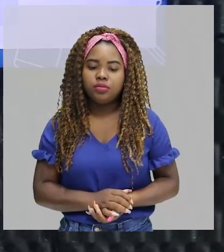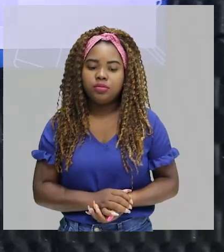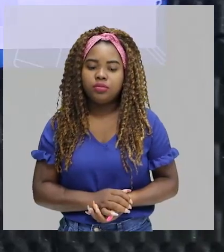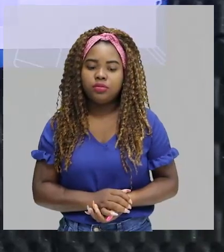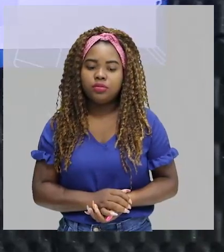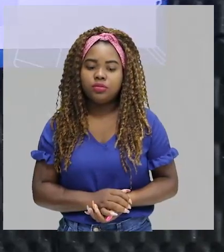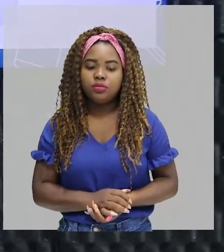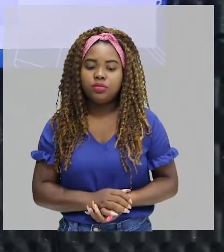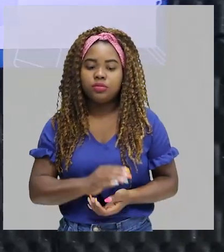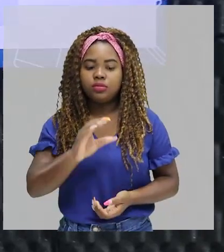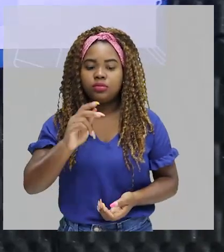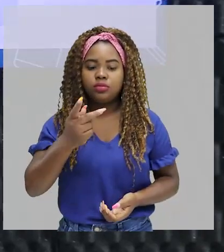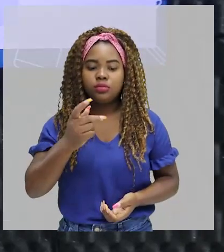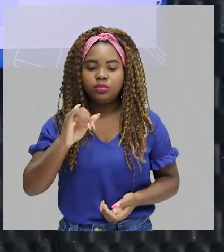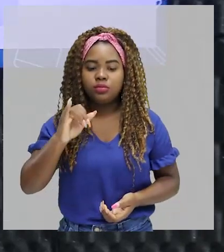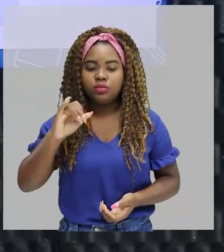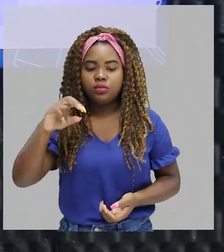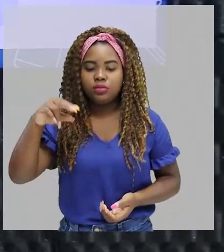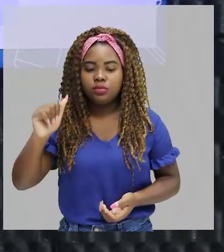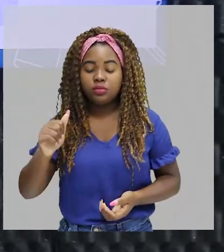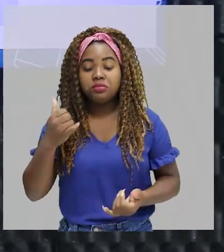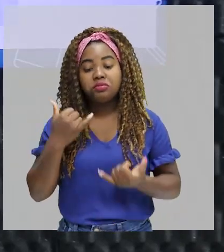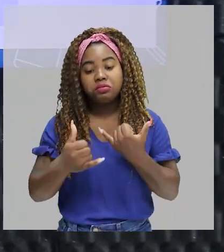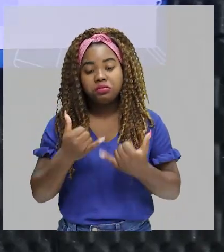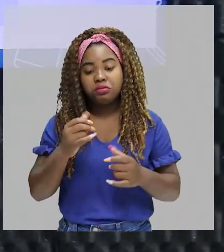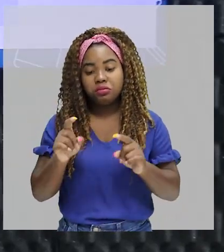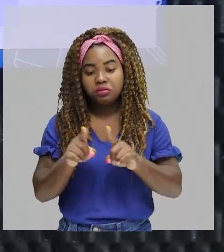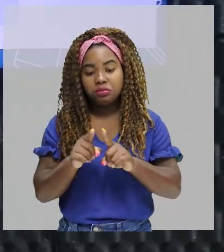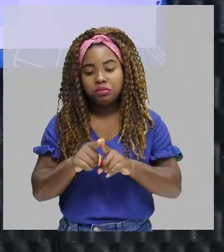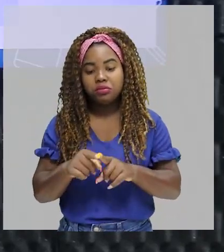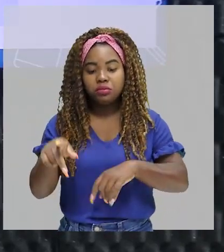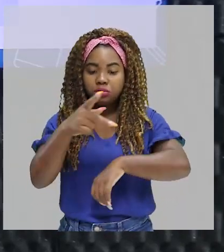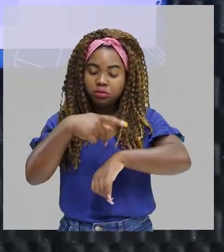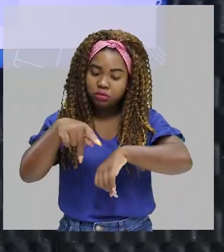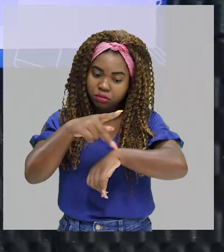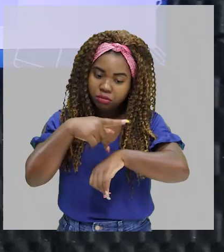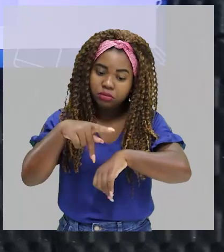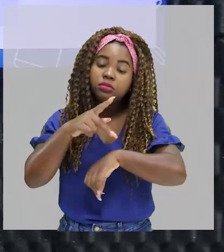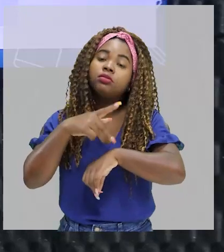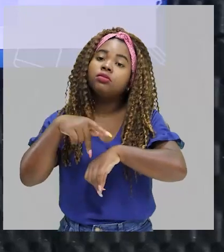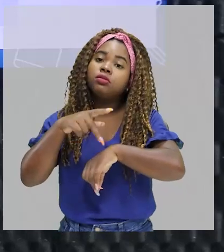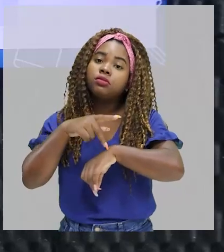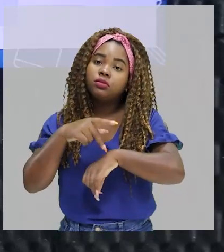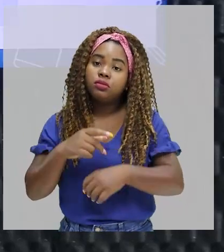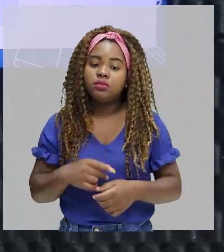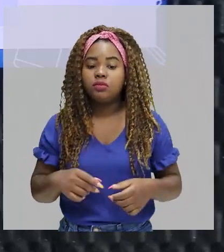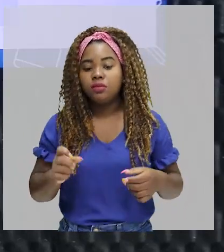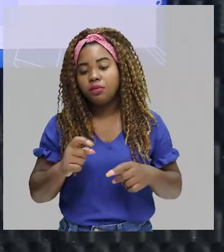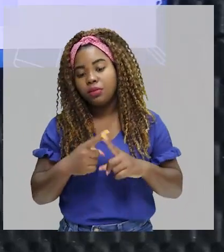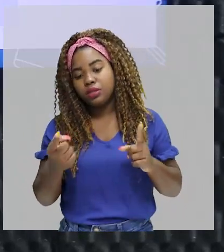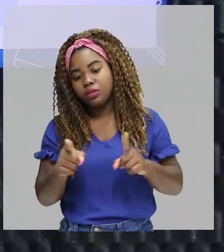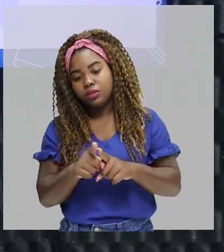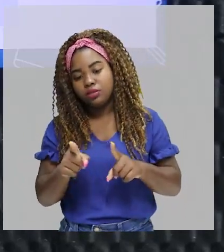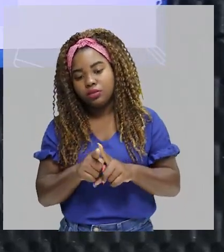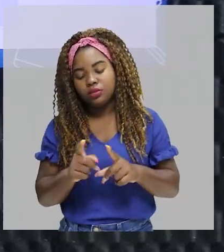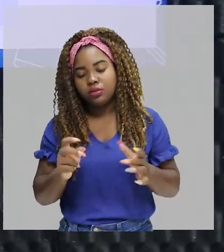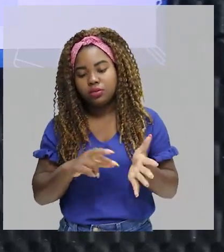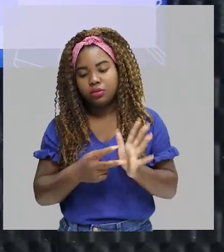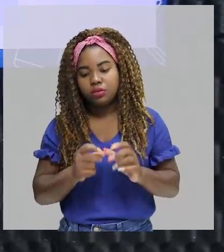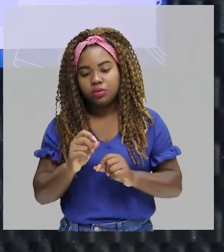comer. A palavra China pode ser o país, China, China, mas também pode